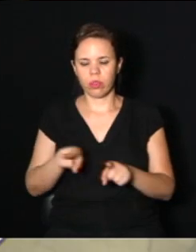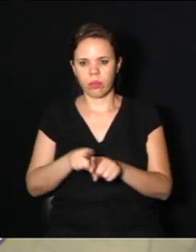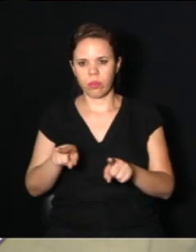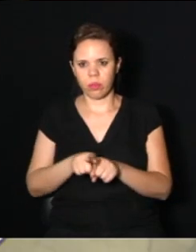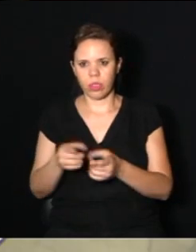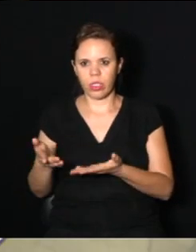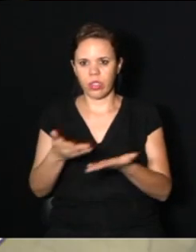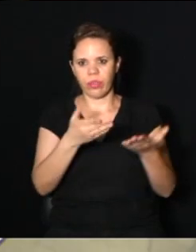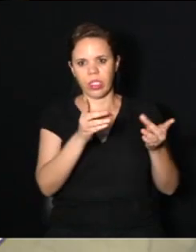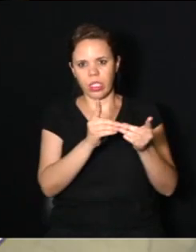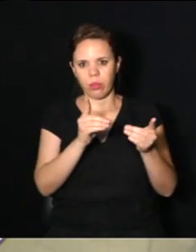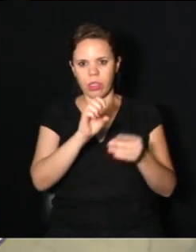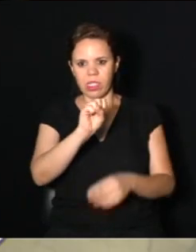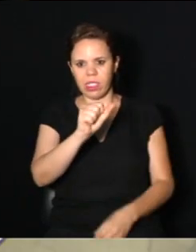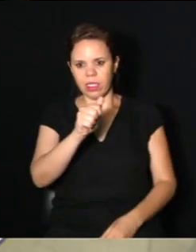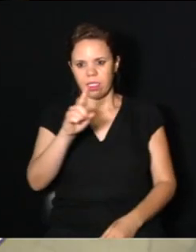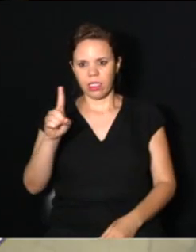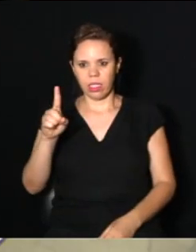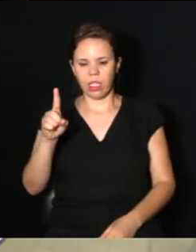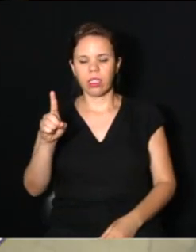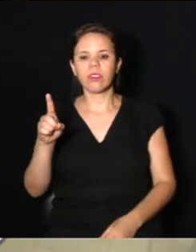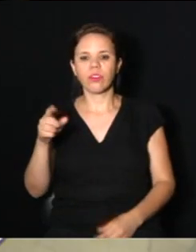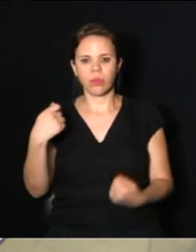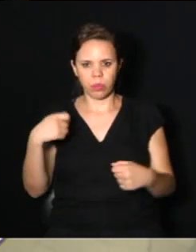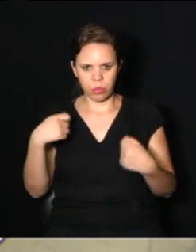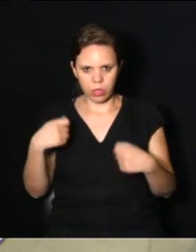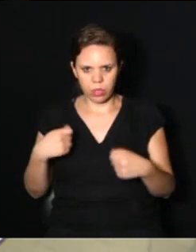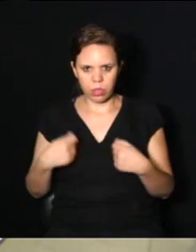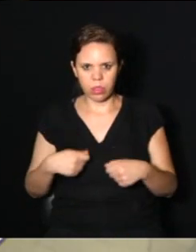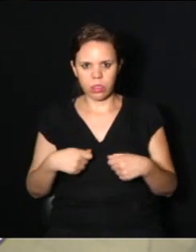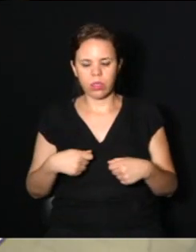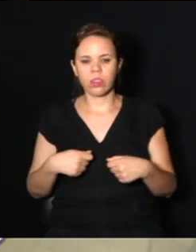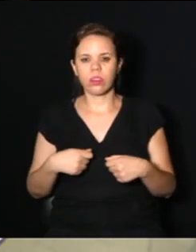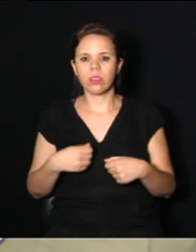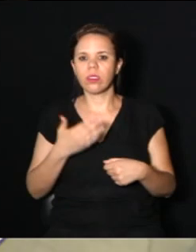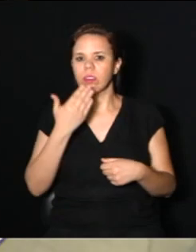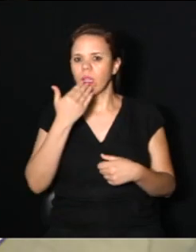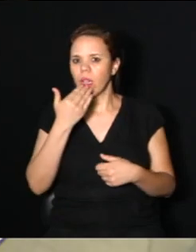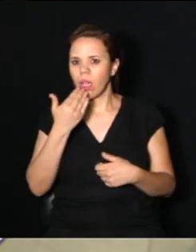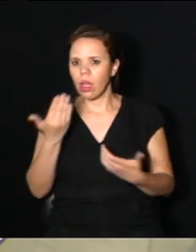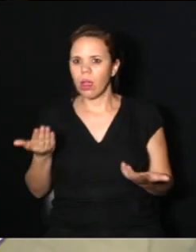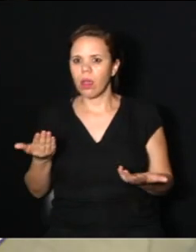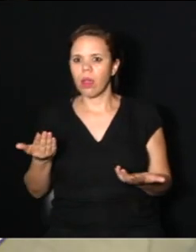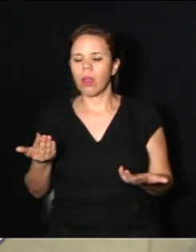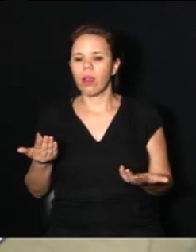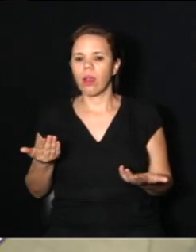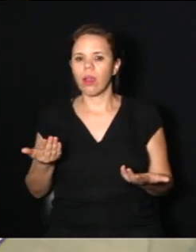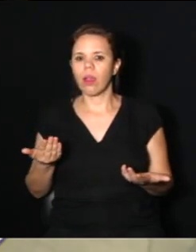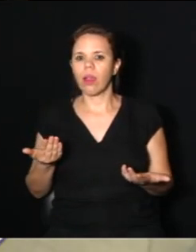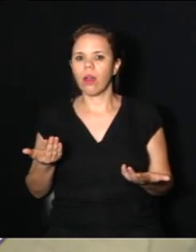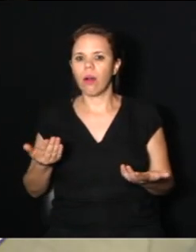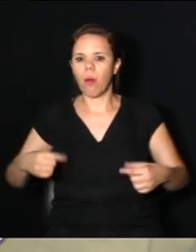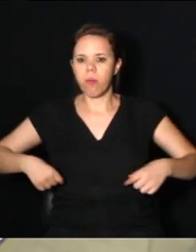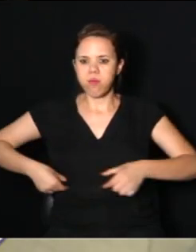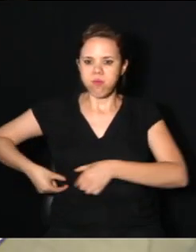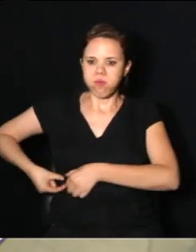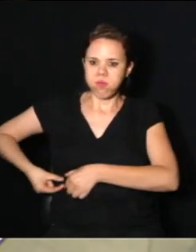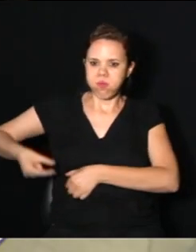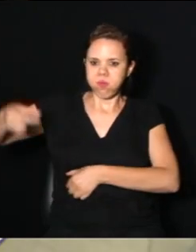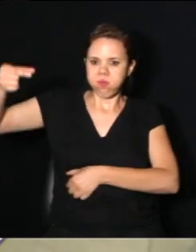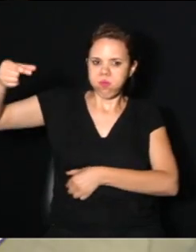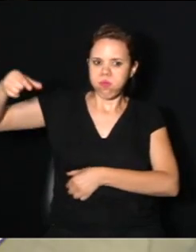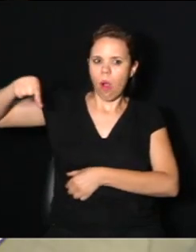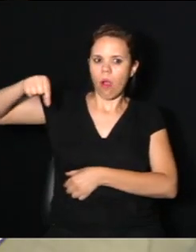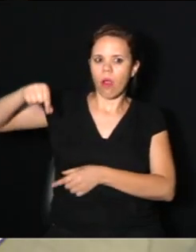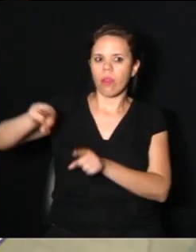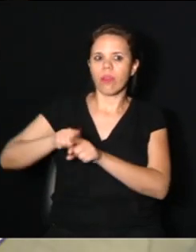pelo SAD, né, que precisa de uma sonda para alimentação. Estou preocupada assim, com essa questão também dessa equipe,